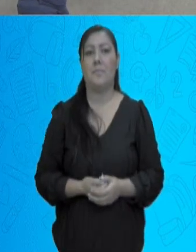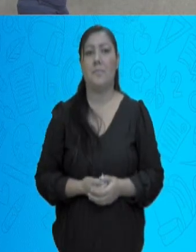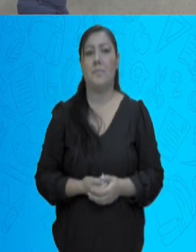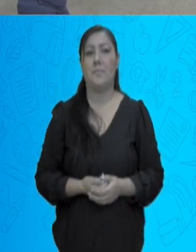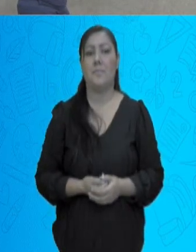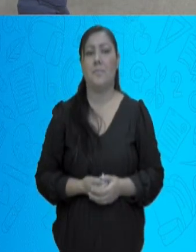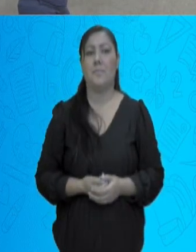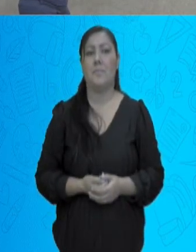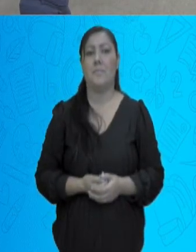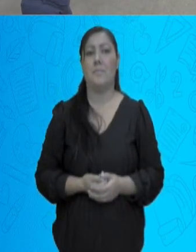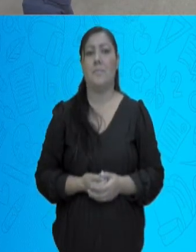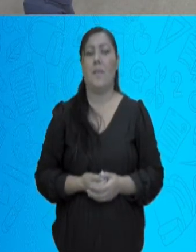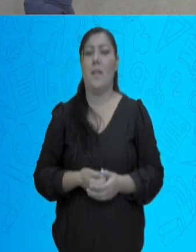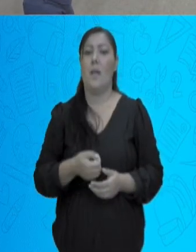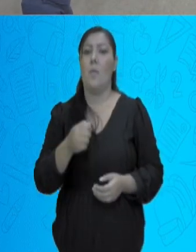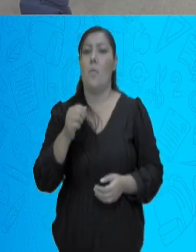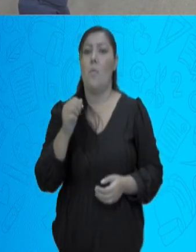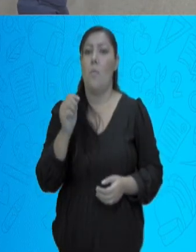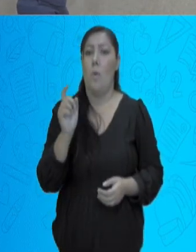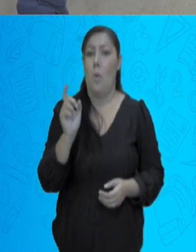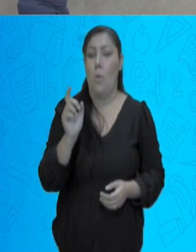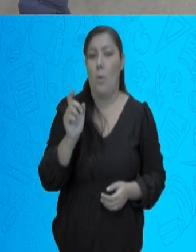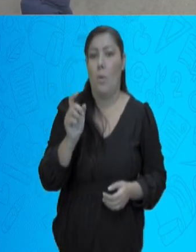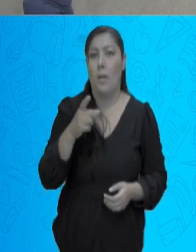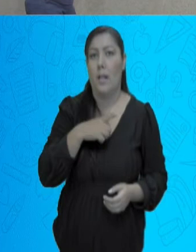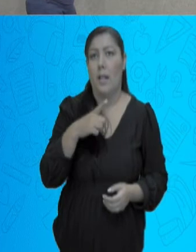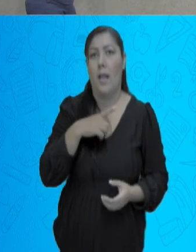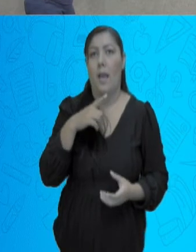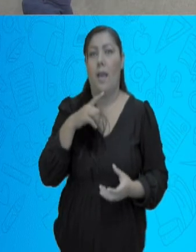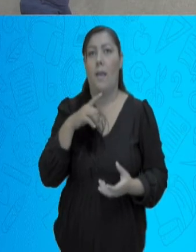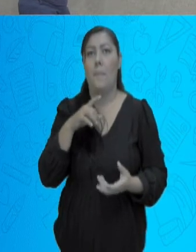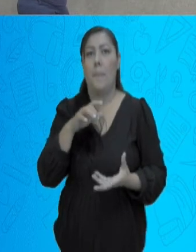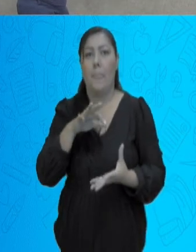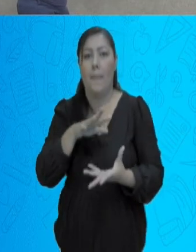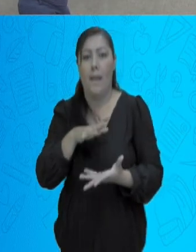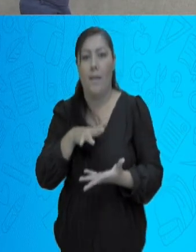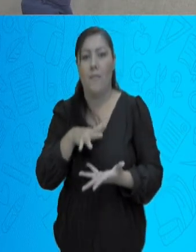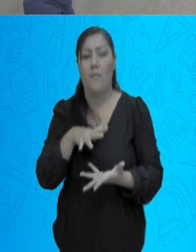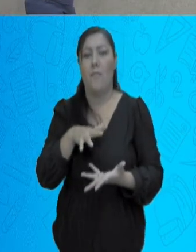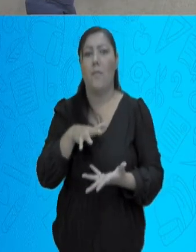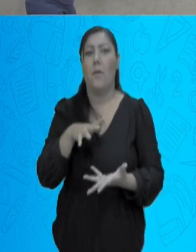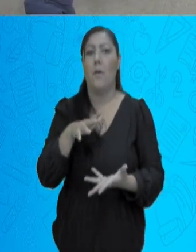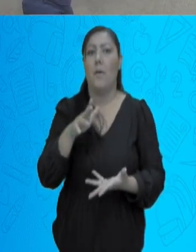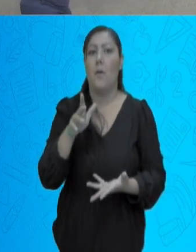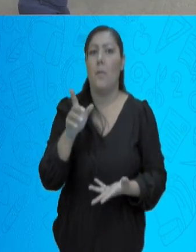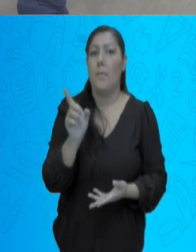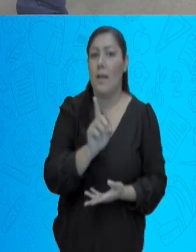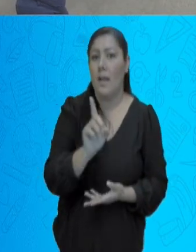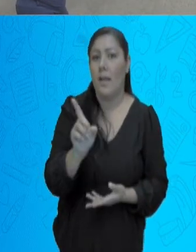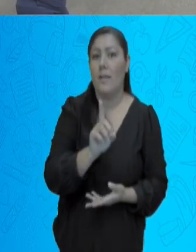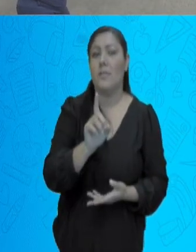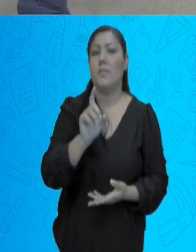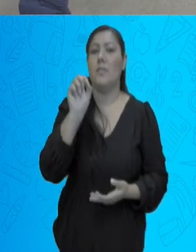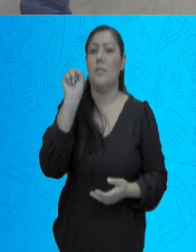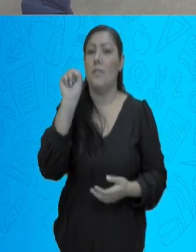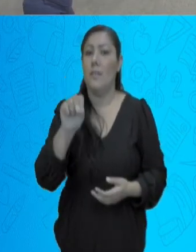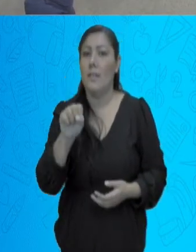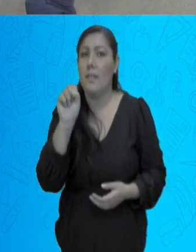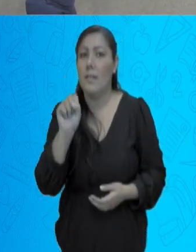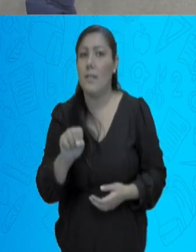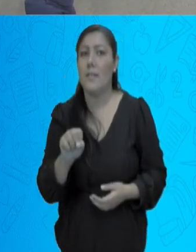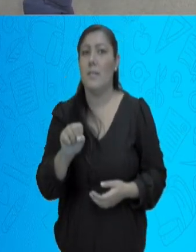no imperativo negativo, né? Que o imperativo é essa questão de induzir, né? De pedir. E aí,